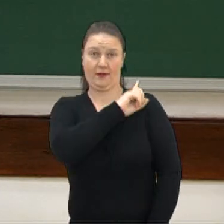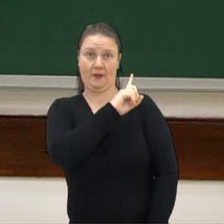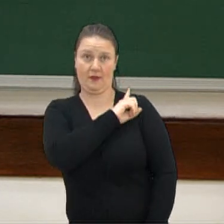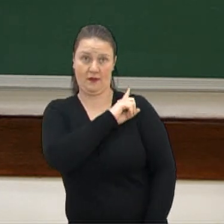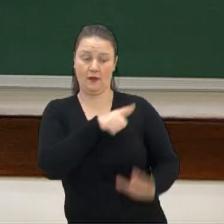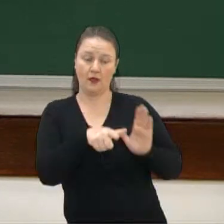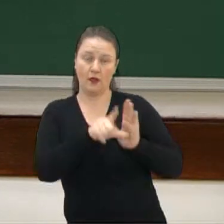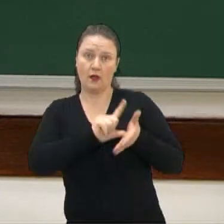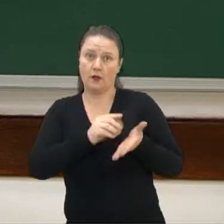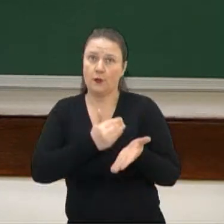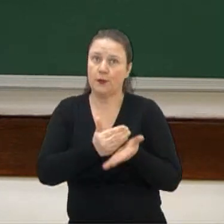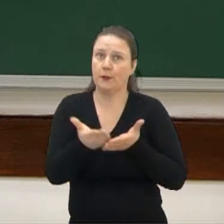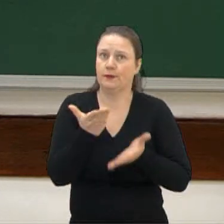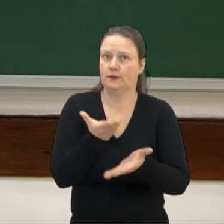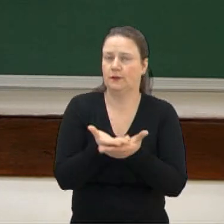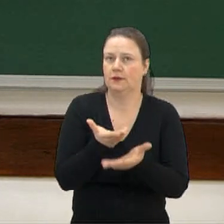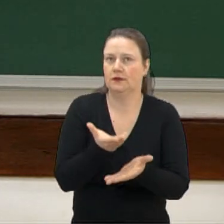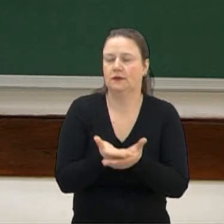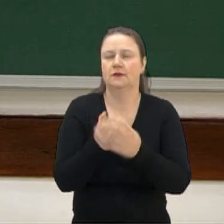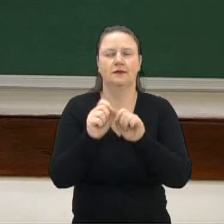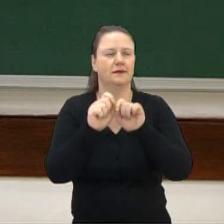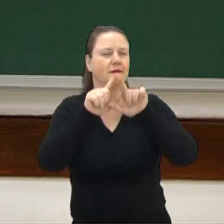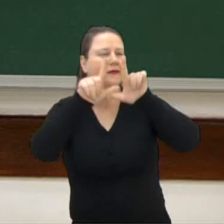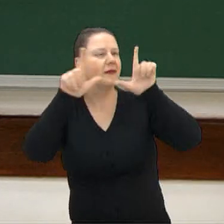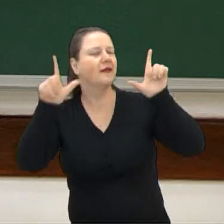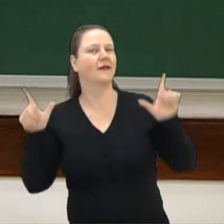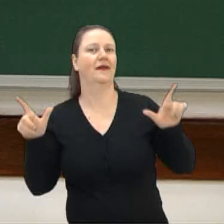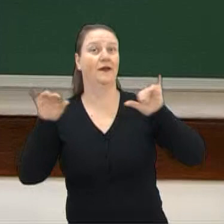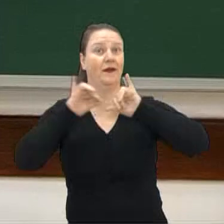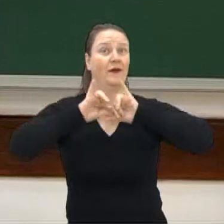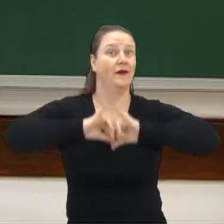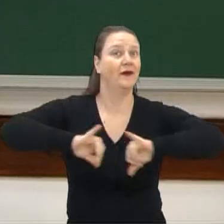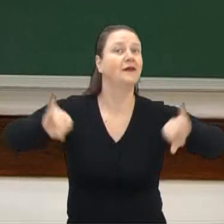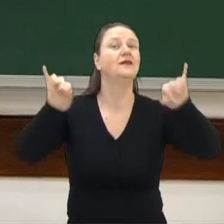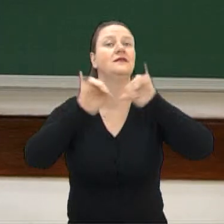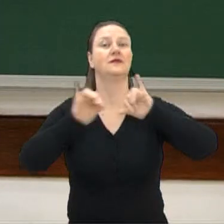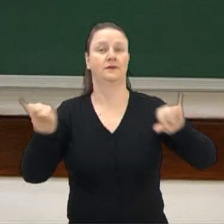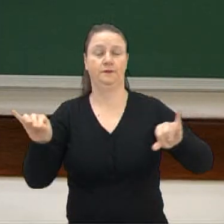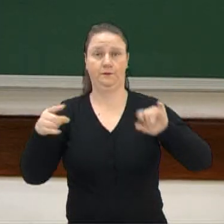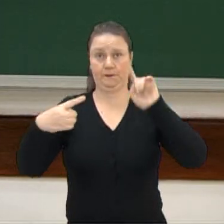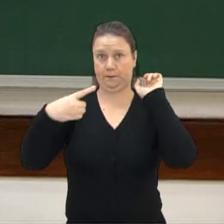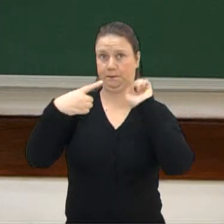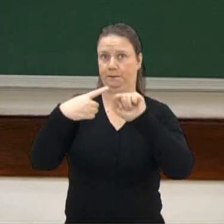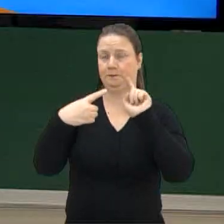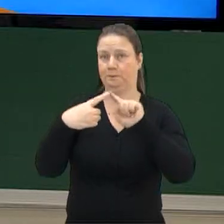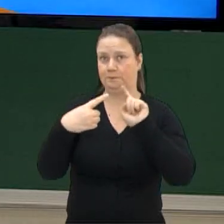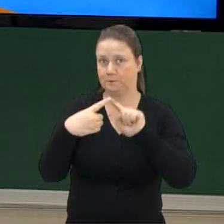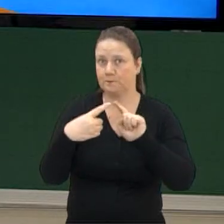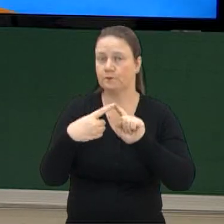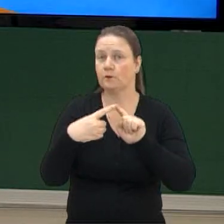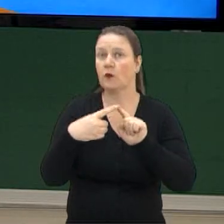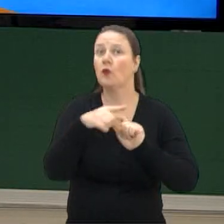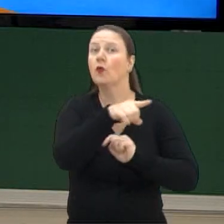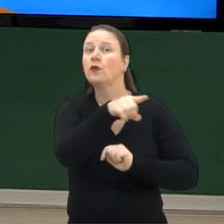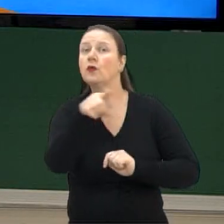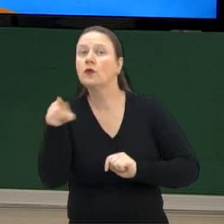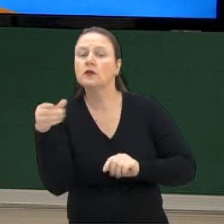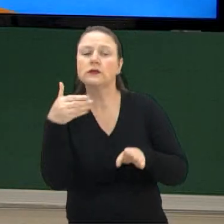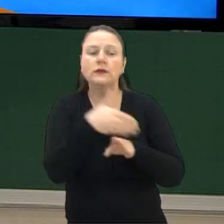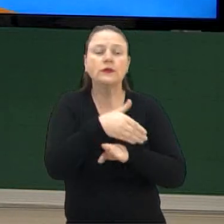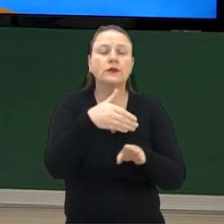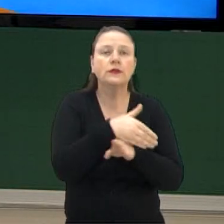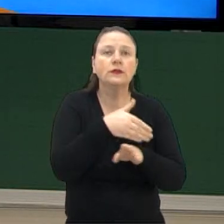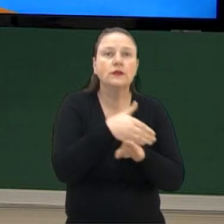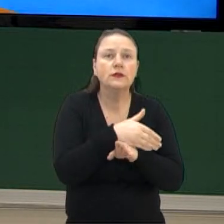nós iniciarmos a nossa aula, claro que nós vamos para os nossos recados. Primeiro recado, você que está acessando o